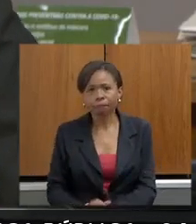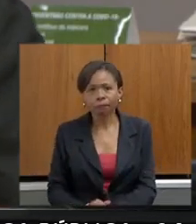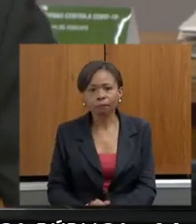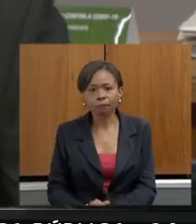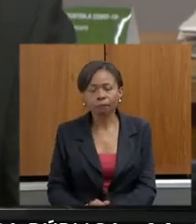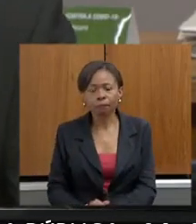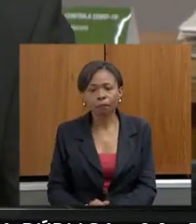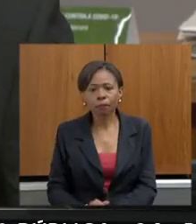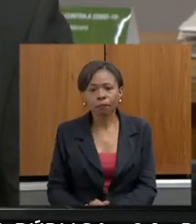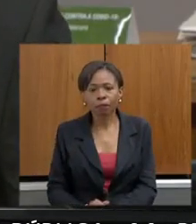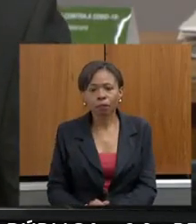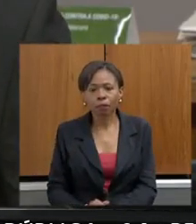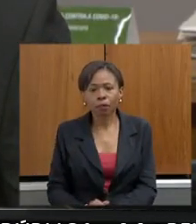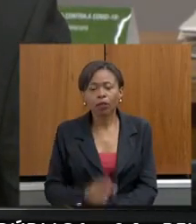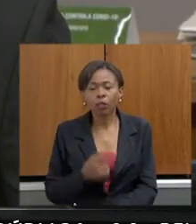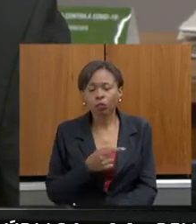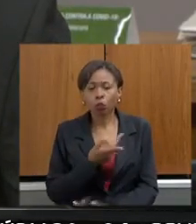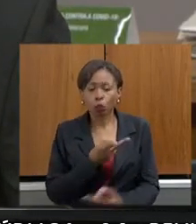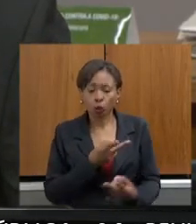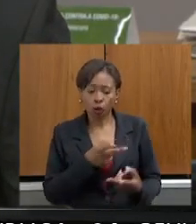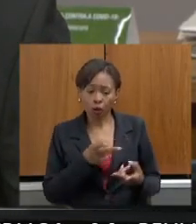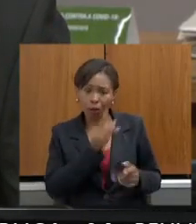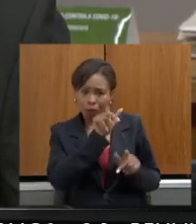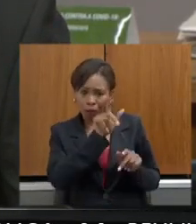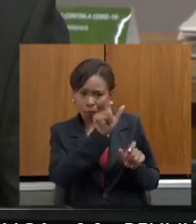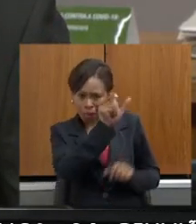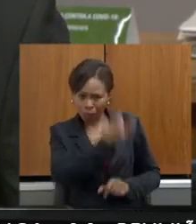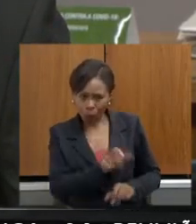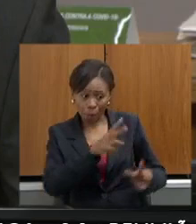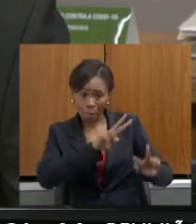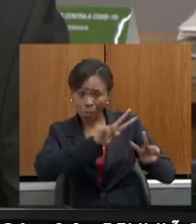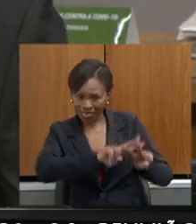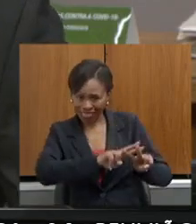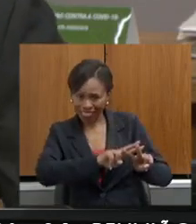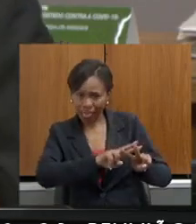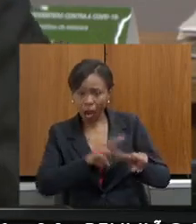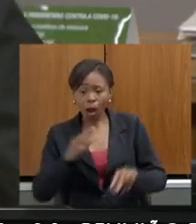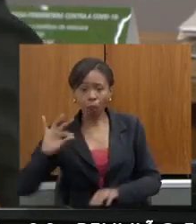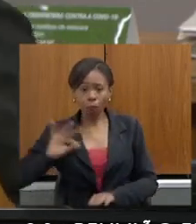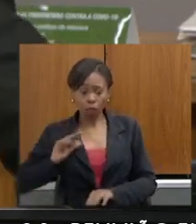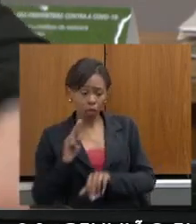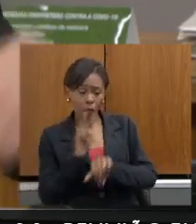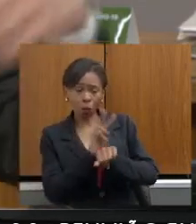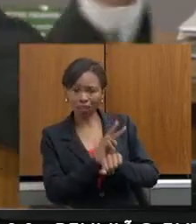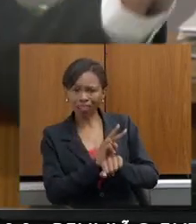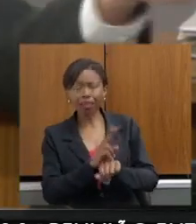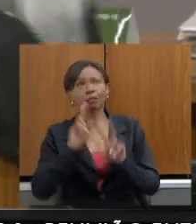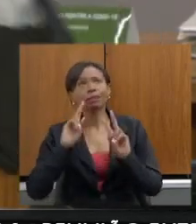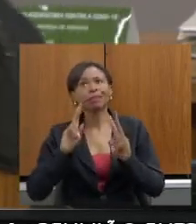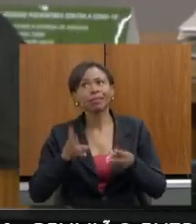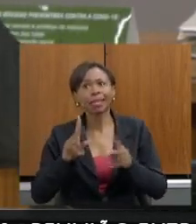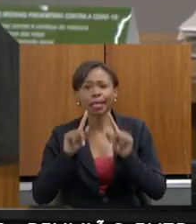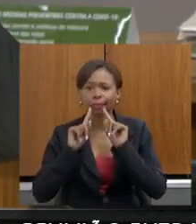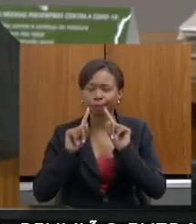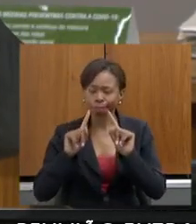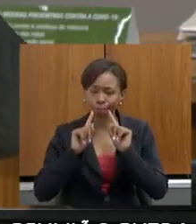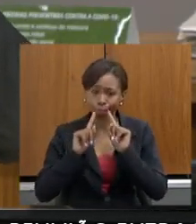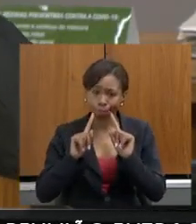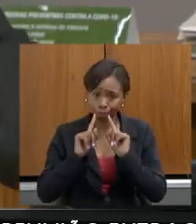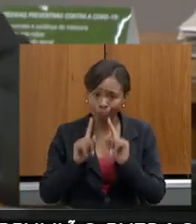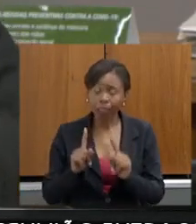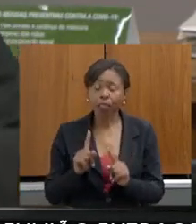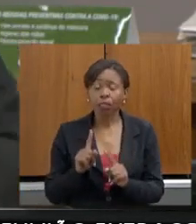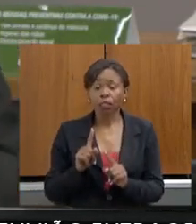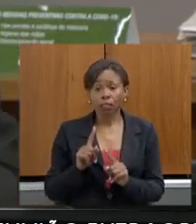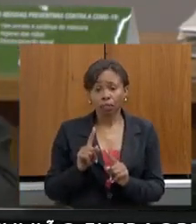essa questão da Guarda dos presos sempre vem à tona colegas reclamando dizendo que